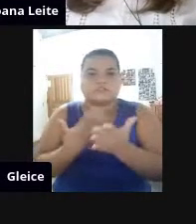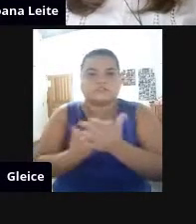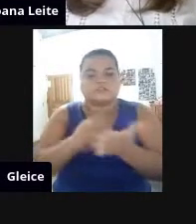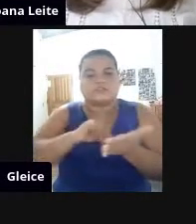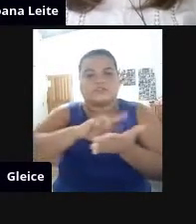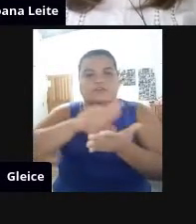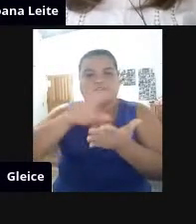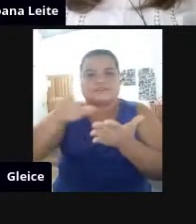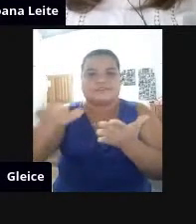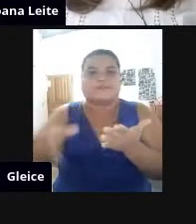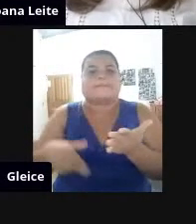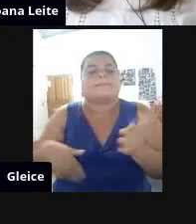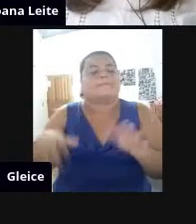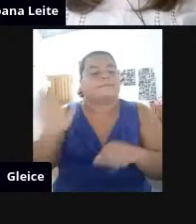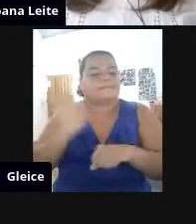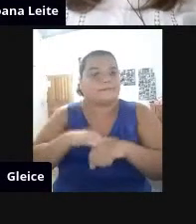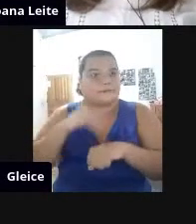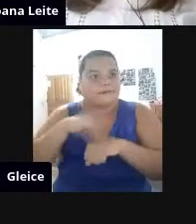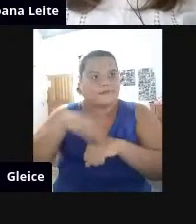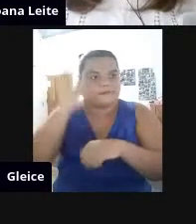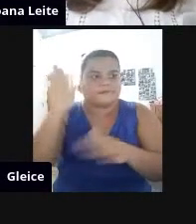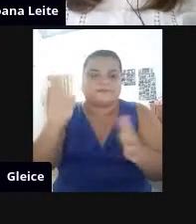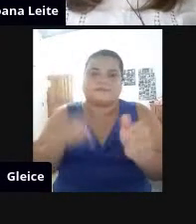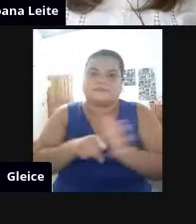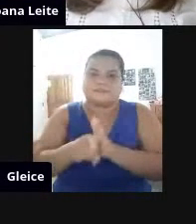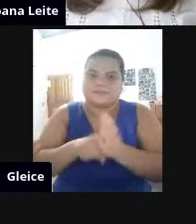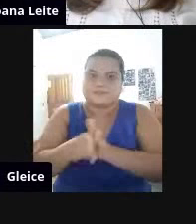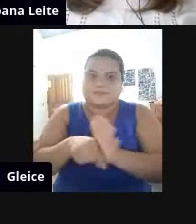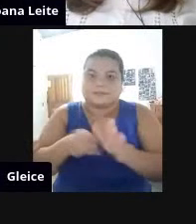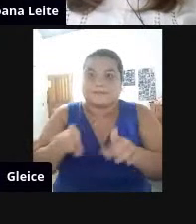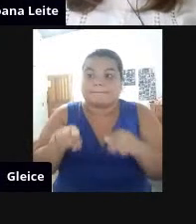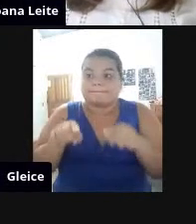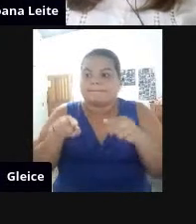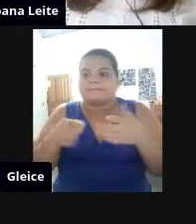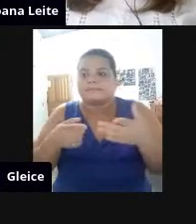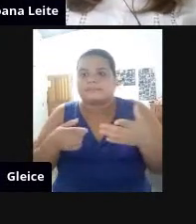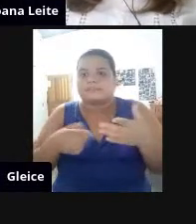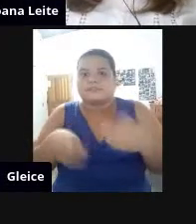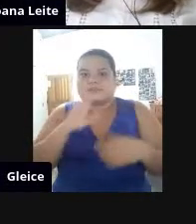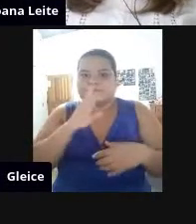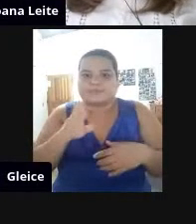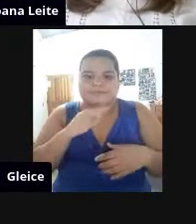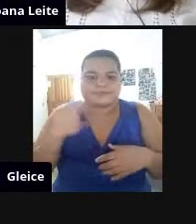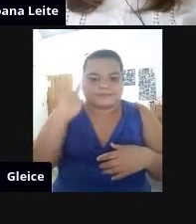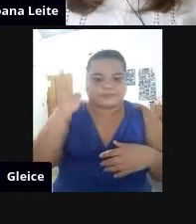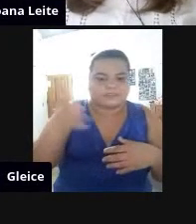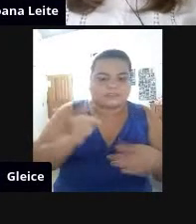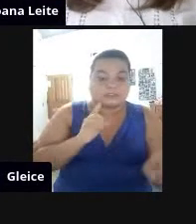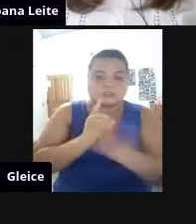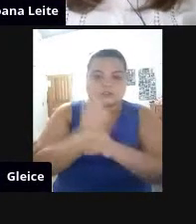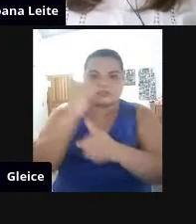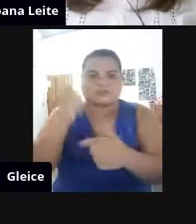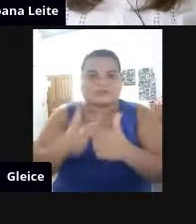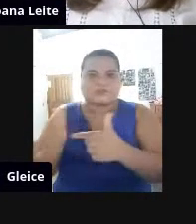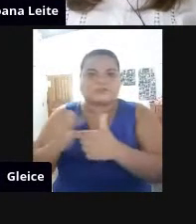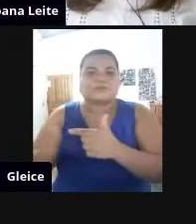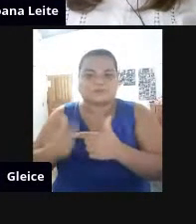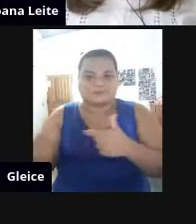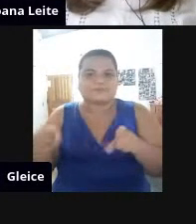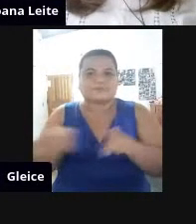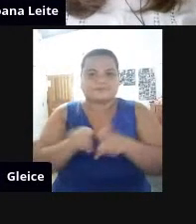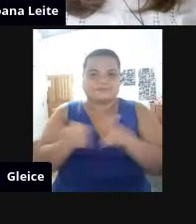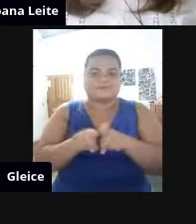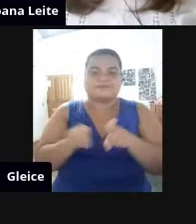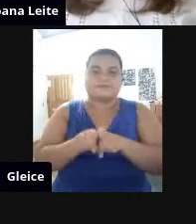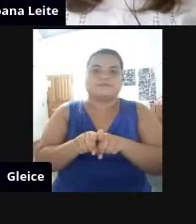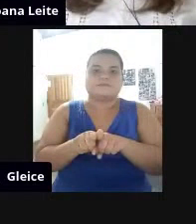gente estuda intestino, mais a gente tem respostas, a gente encontra respostas em relação com várias patologias.